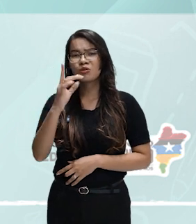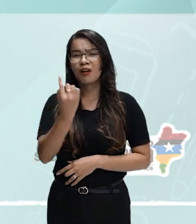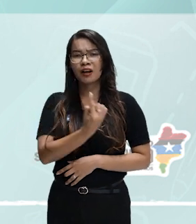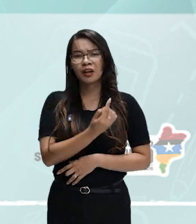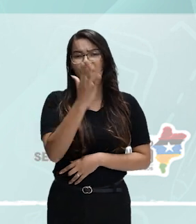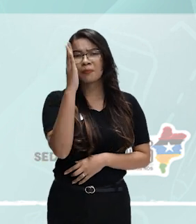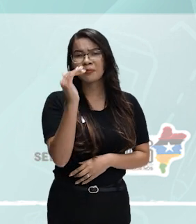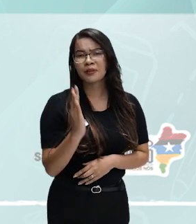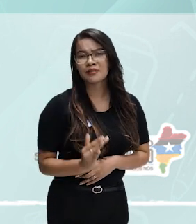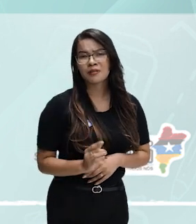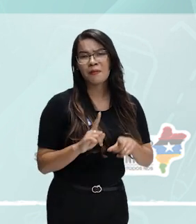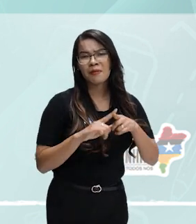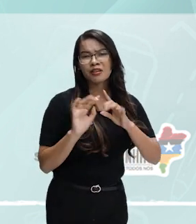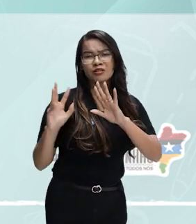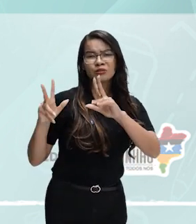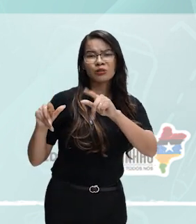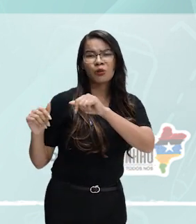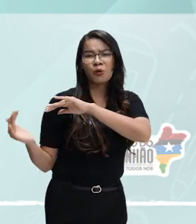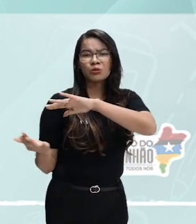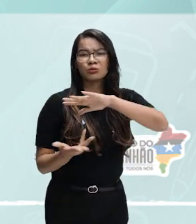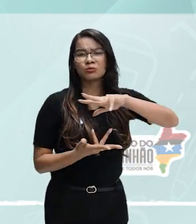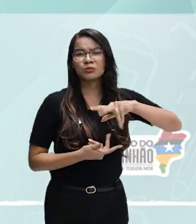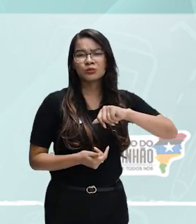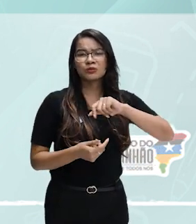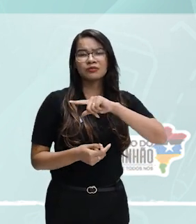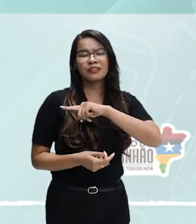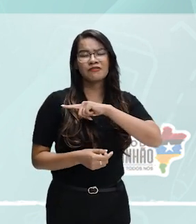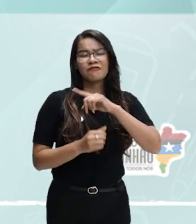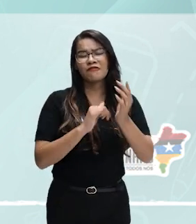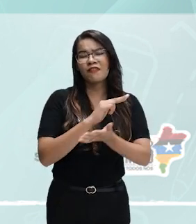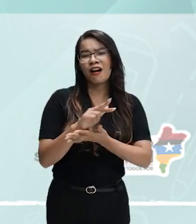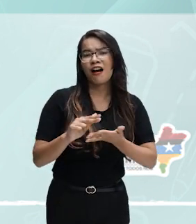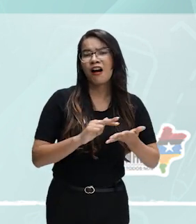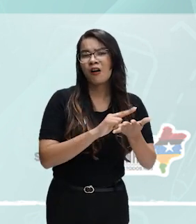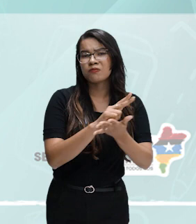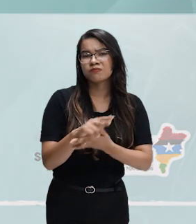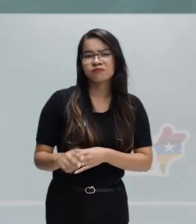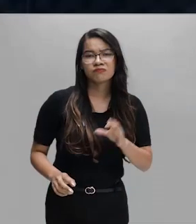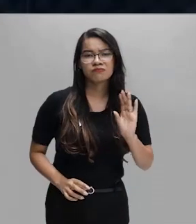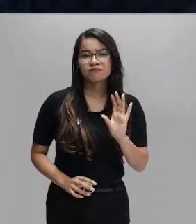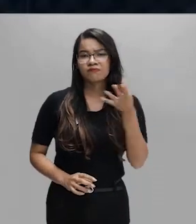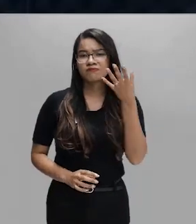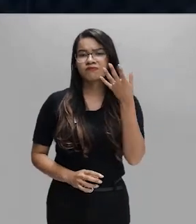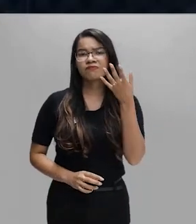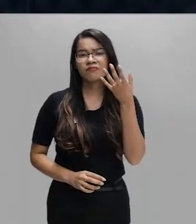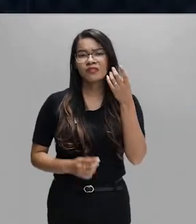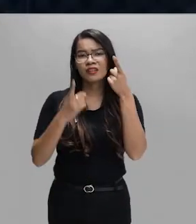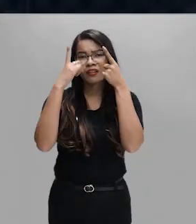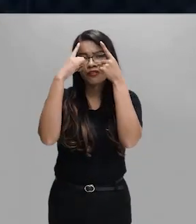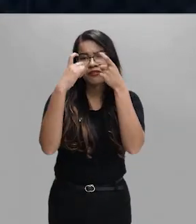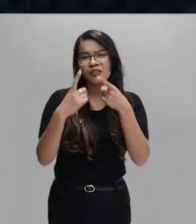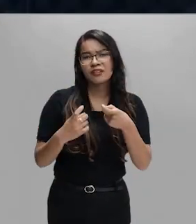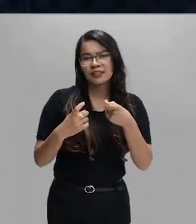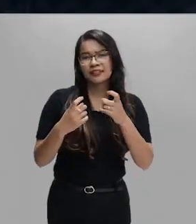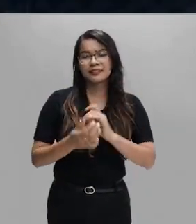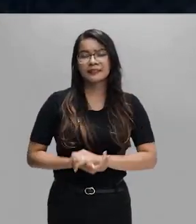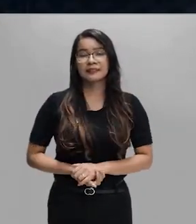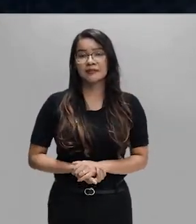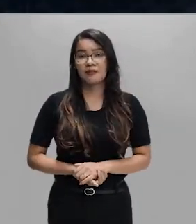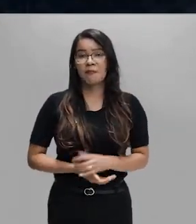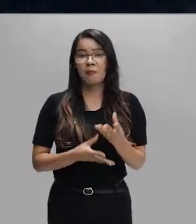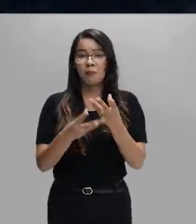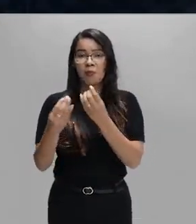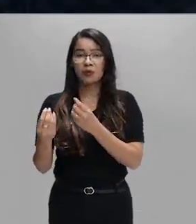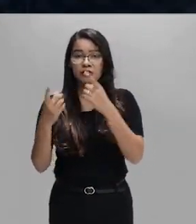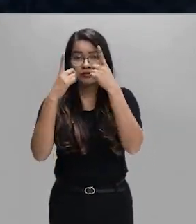no mundo todo. Existem casos, né, e mais casos, de violência, de criminalidade, de etc. Né? Muitos tipos